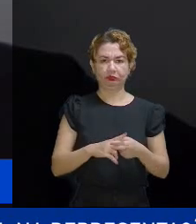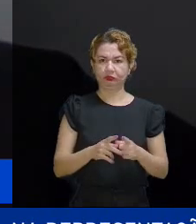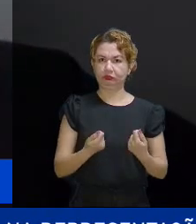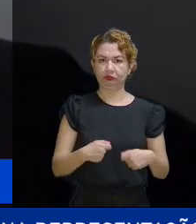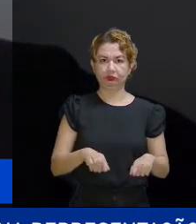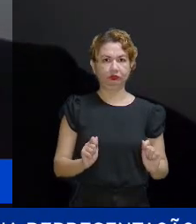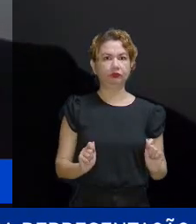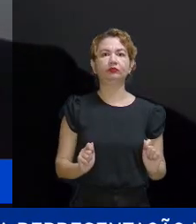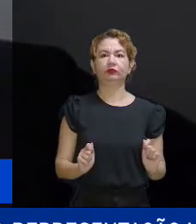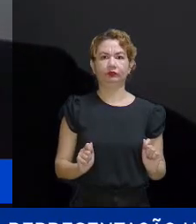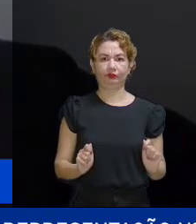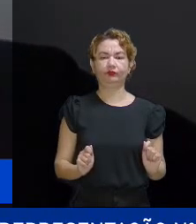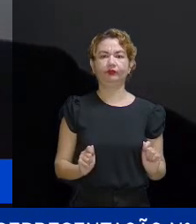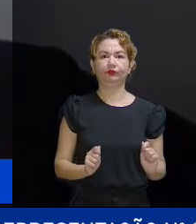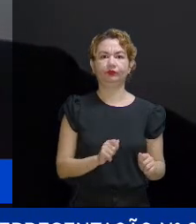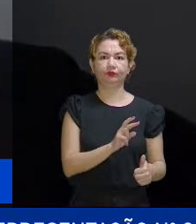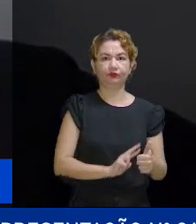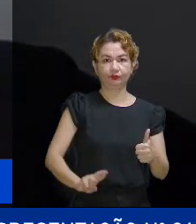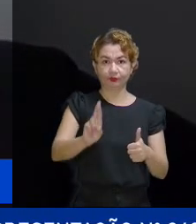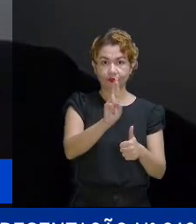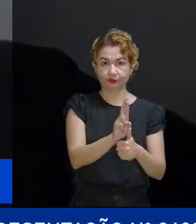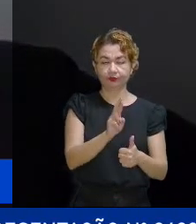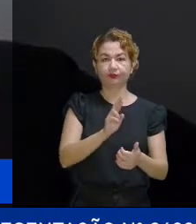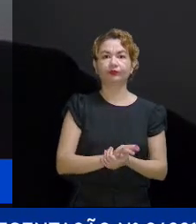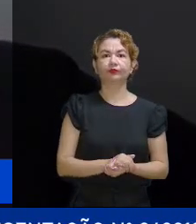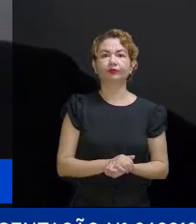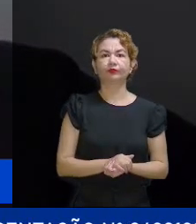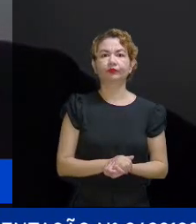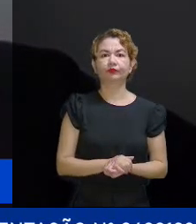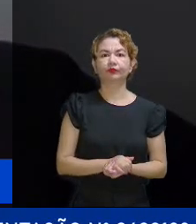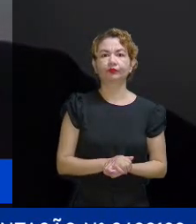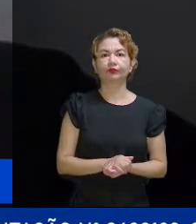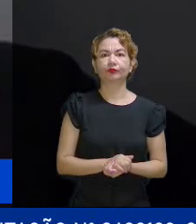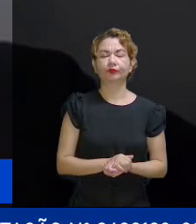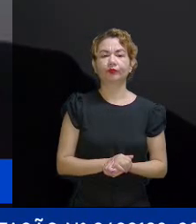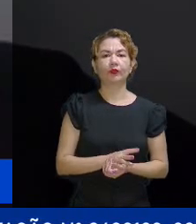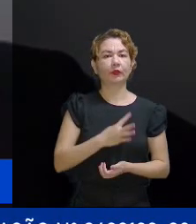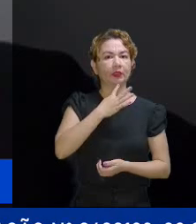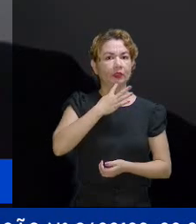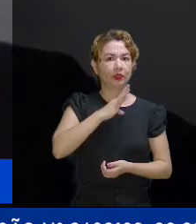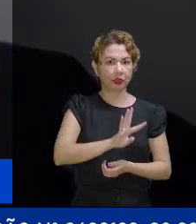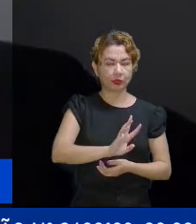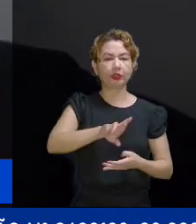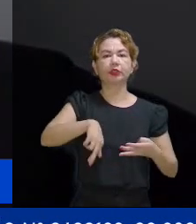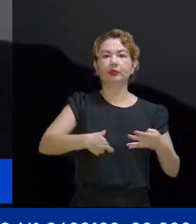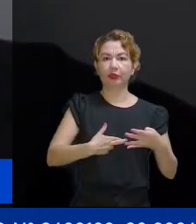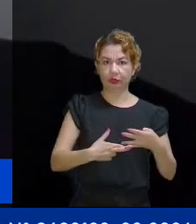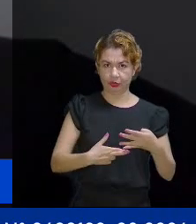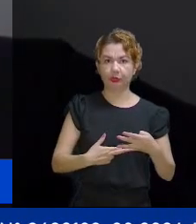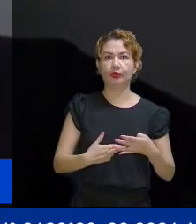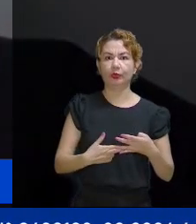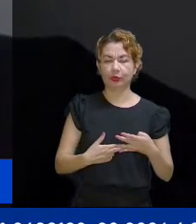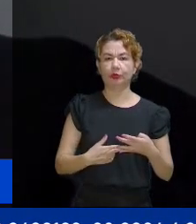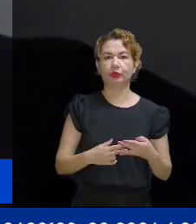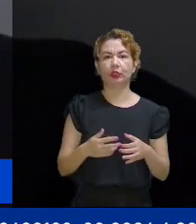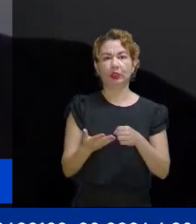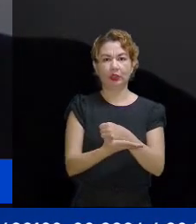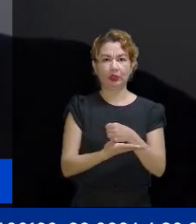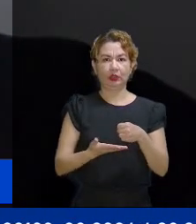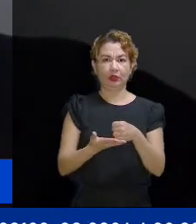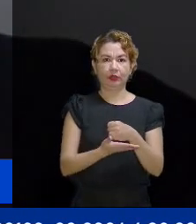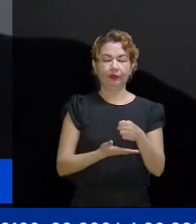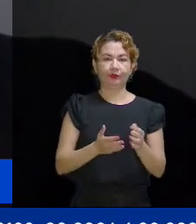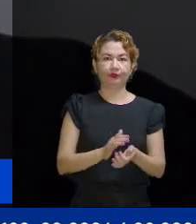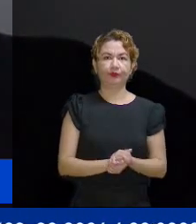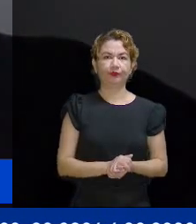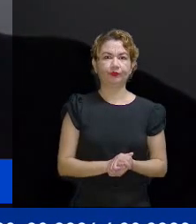decisão. A Procuradoria Regional Eleitoral manifestou-se pelo não conhecimento do recurso, sobre o fundamento de